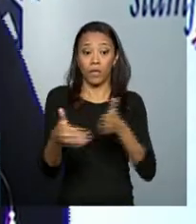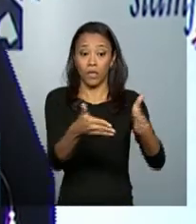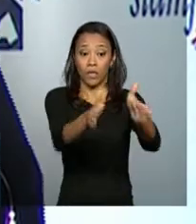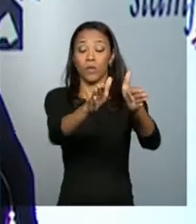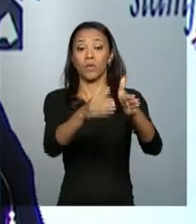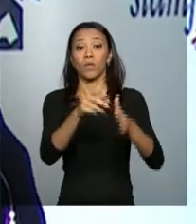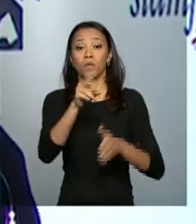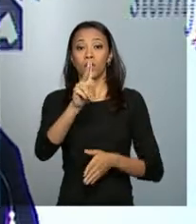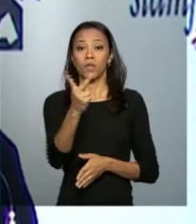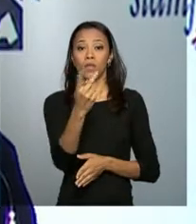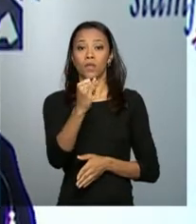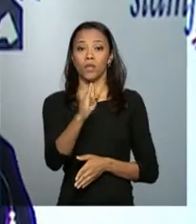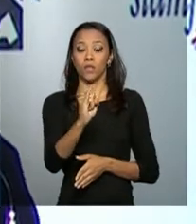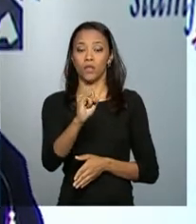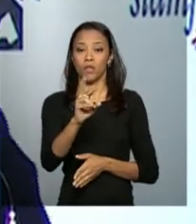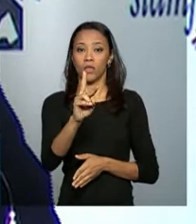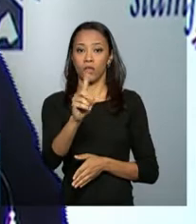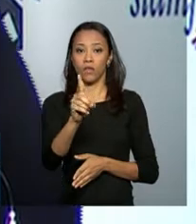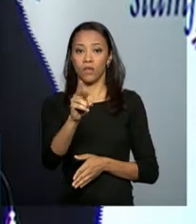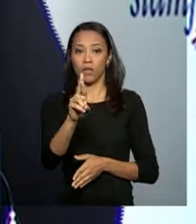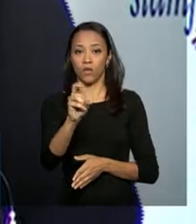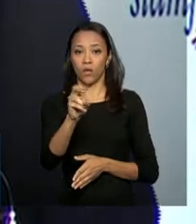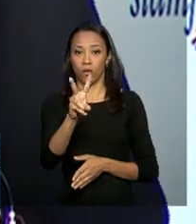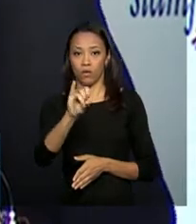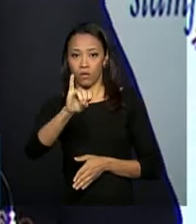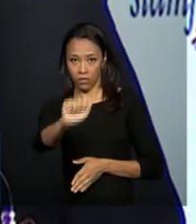O objetivo desse processo é,